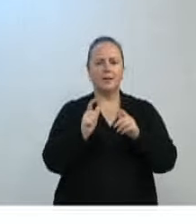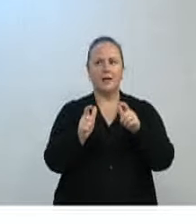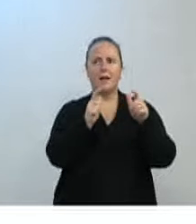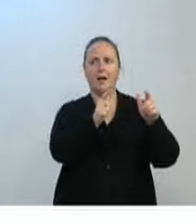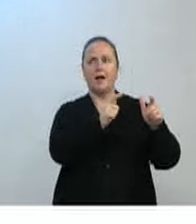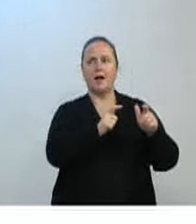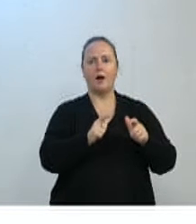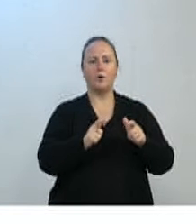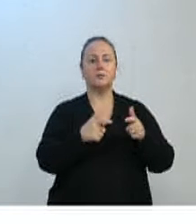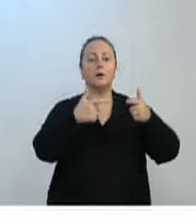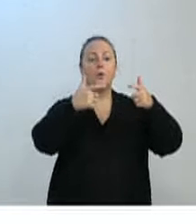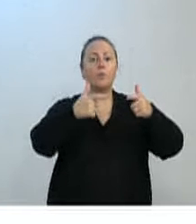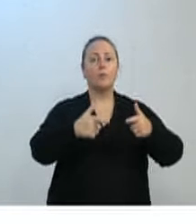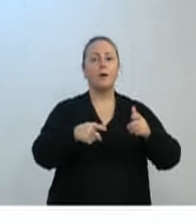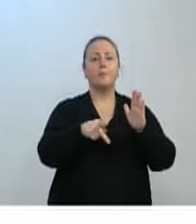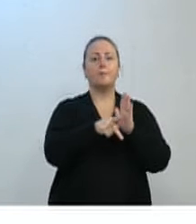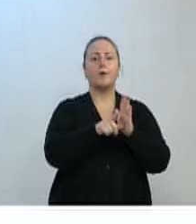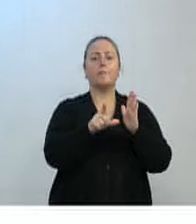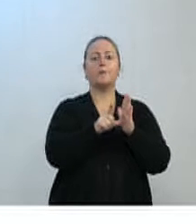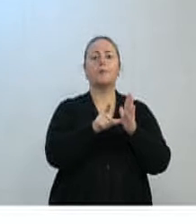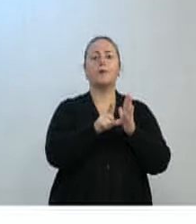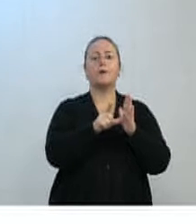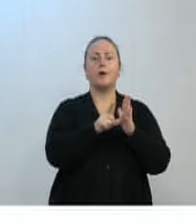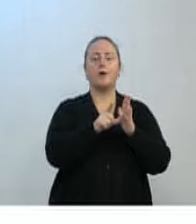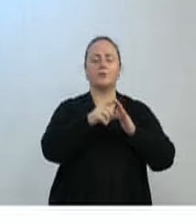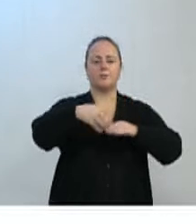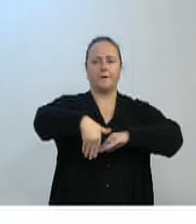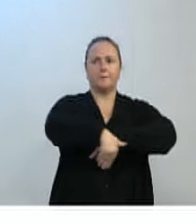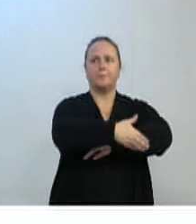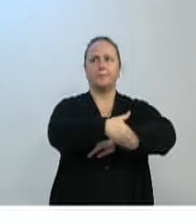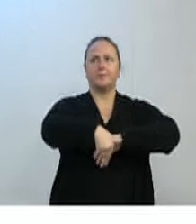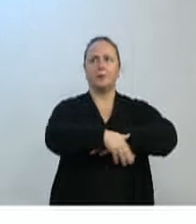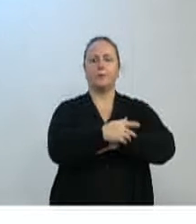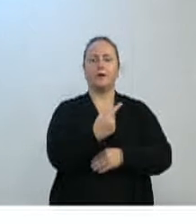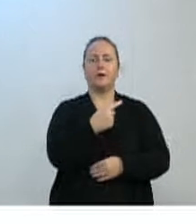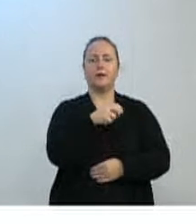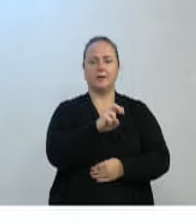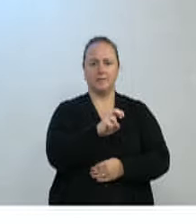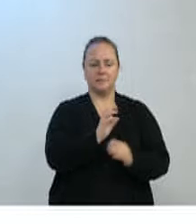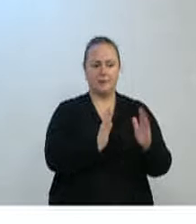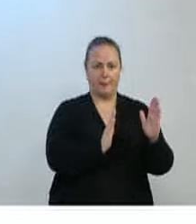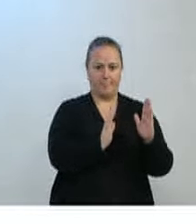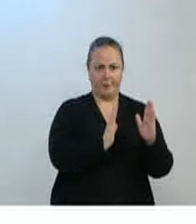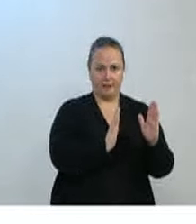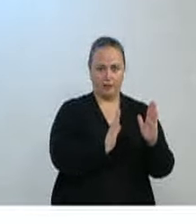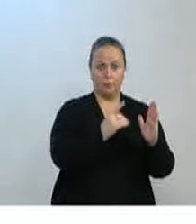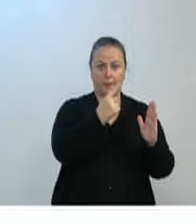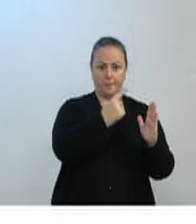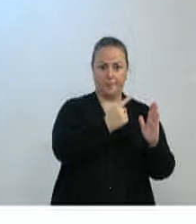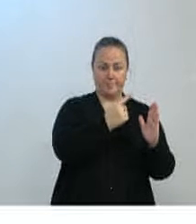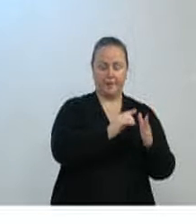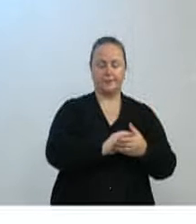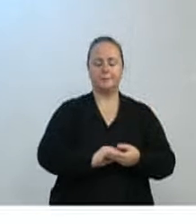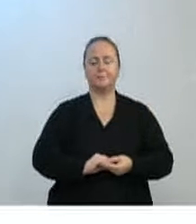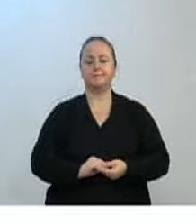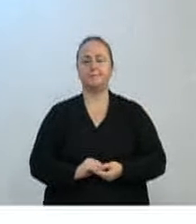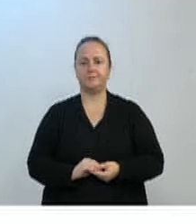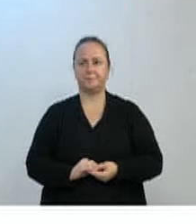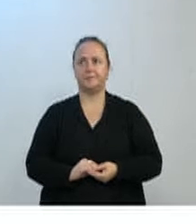de comércio ao longo da Rua 15, de 1850 a 1900.